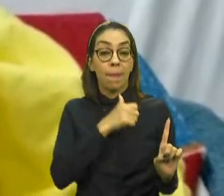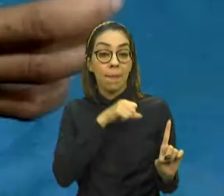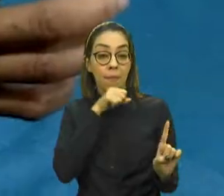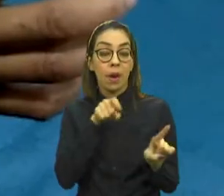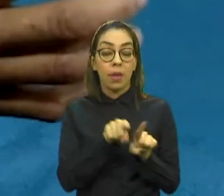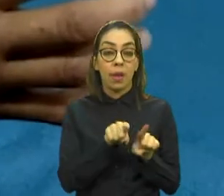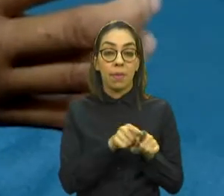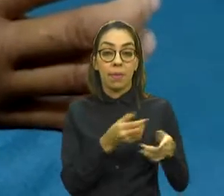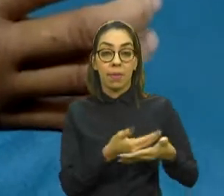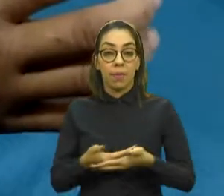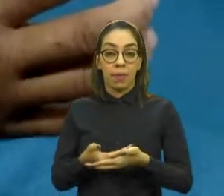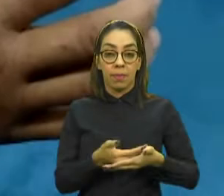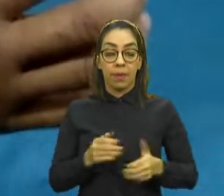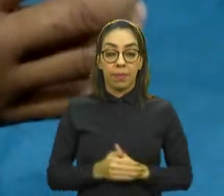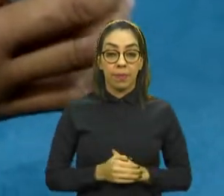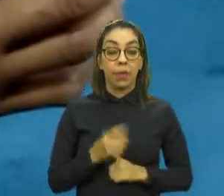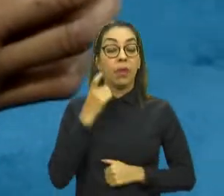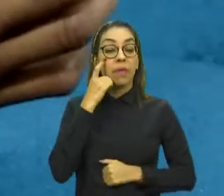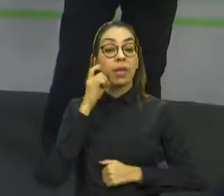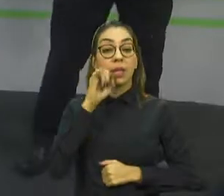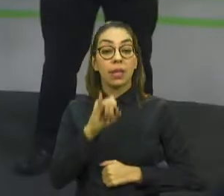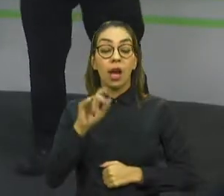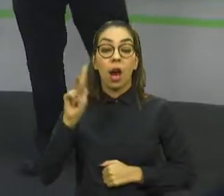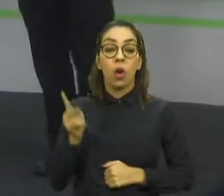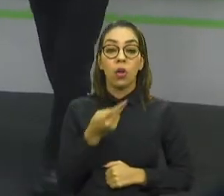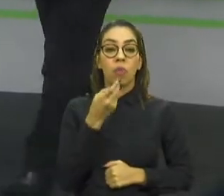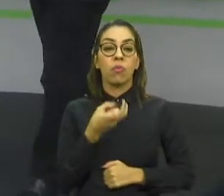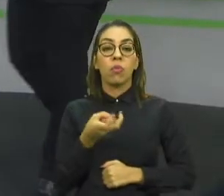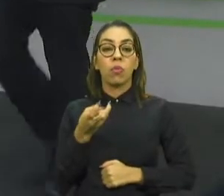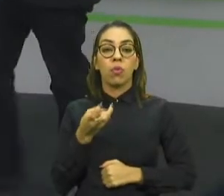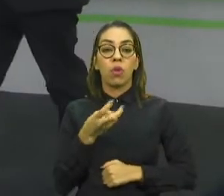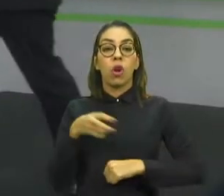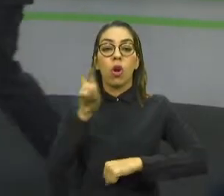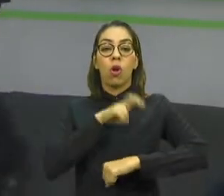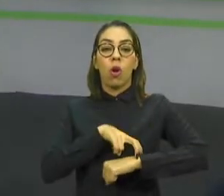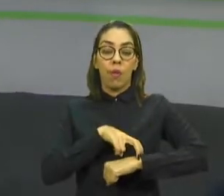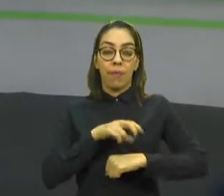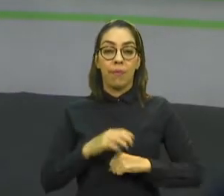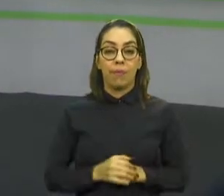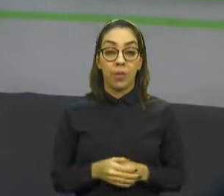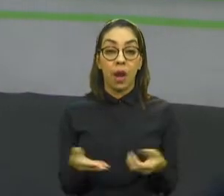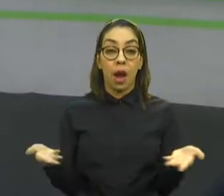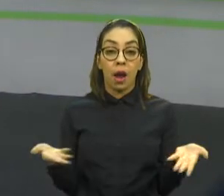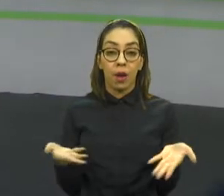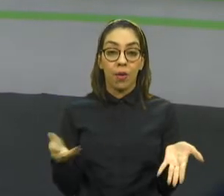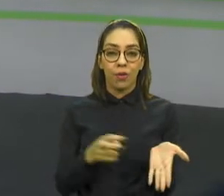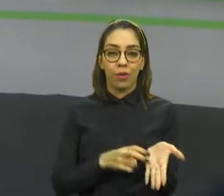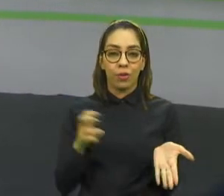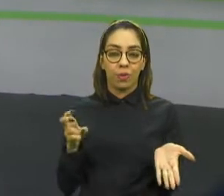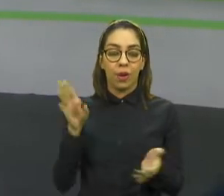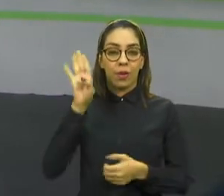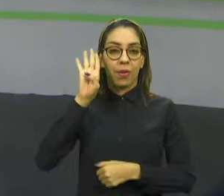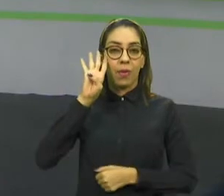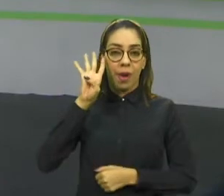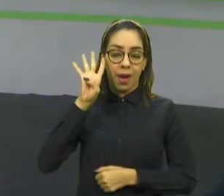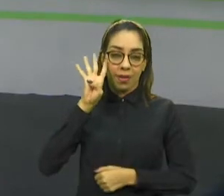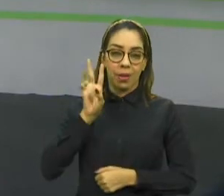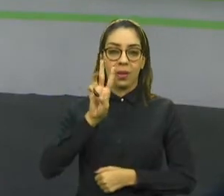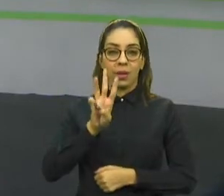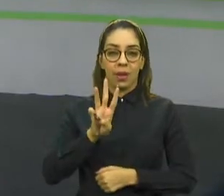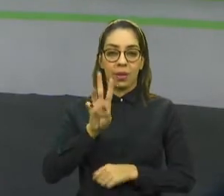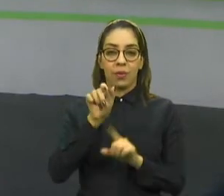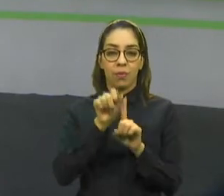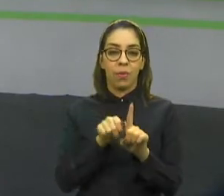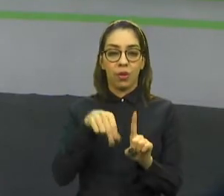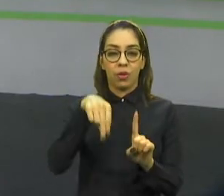em casos de picadas de cobras. Agora, no primeiro expediente desta quarta-feira, 3 de novembro